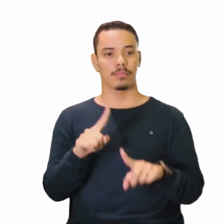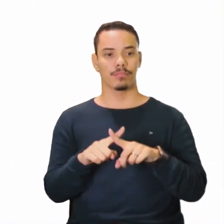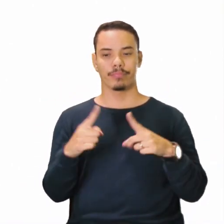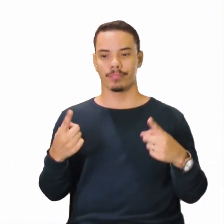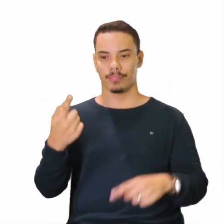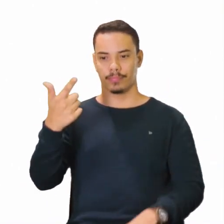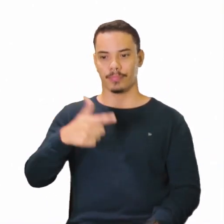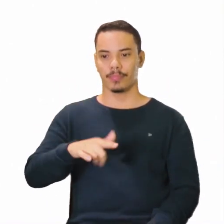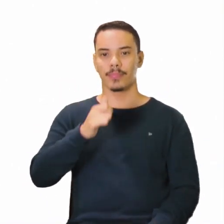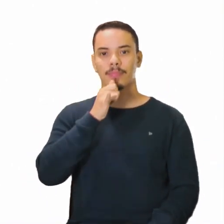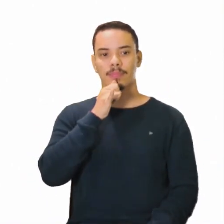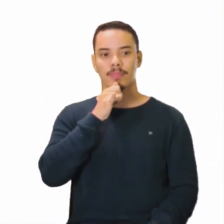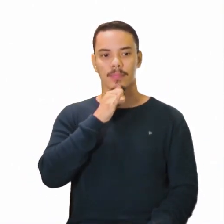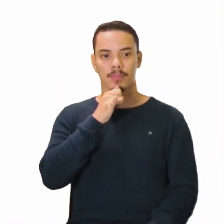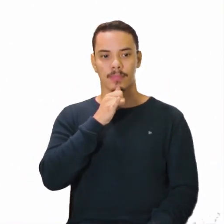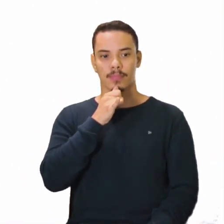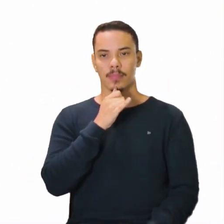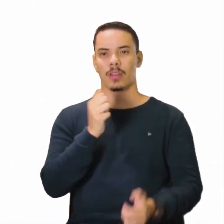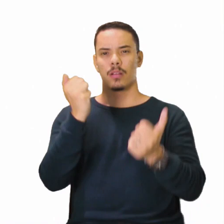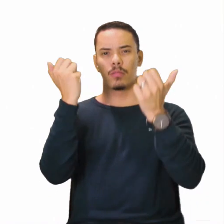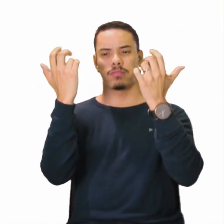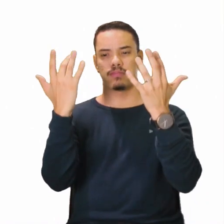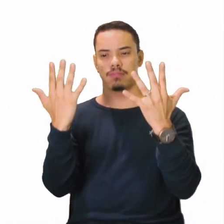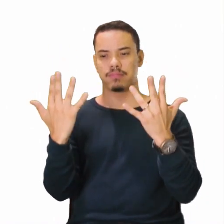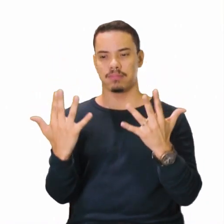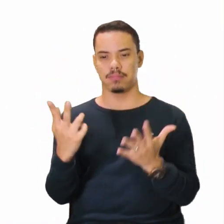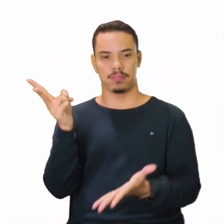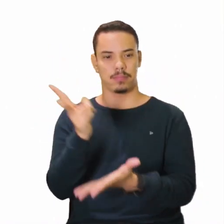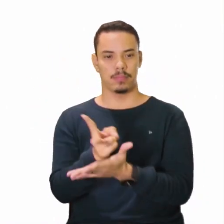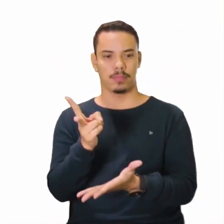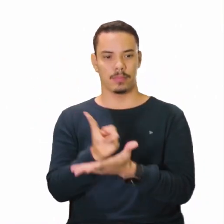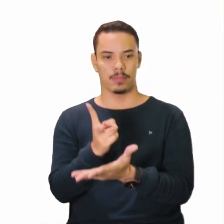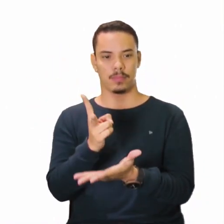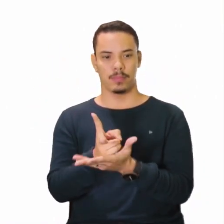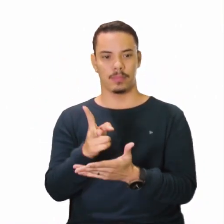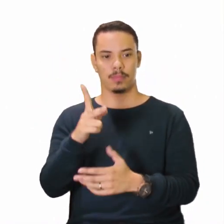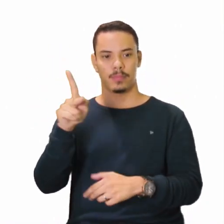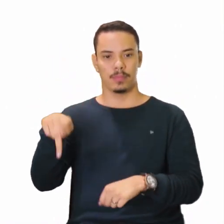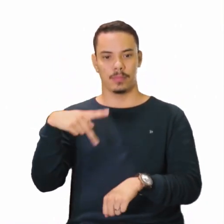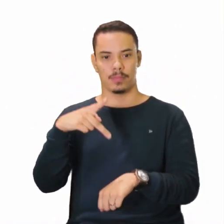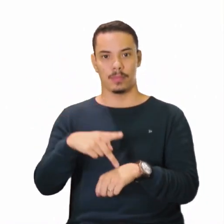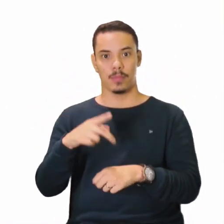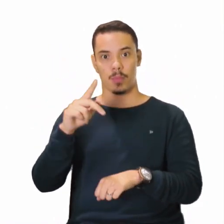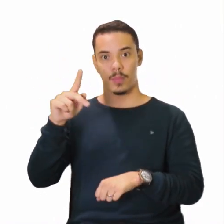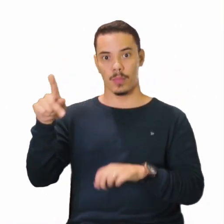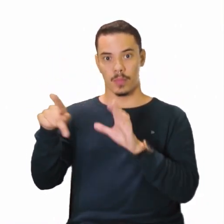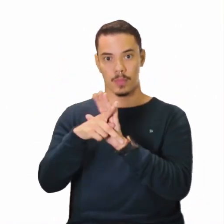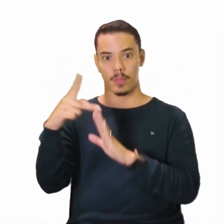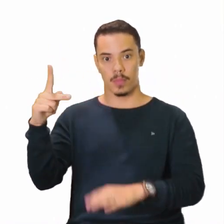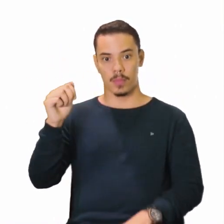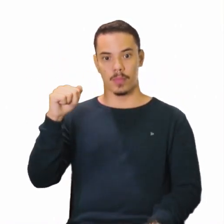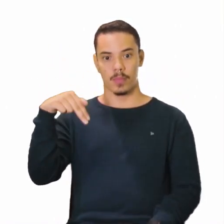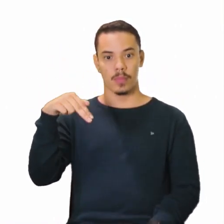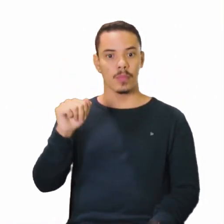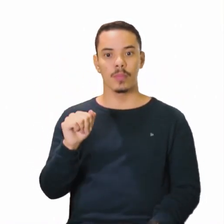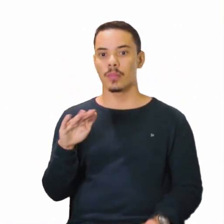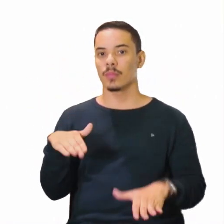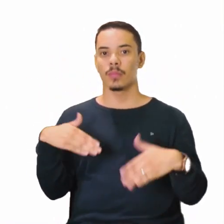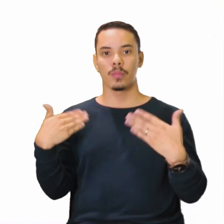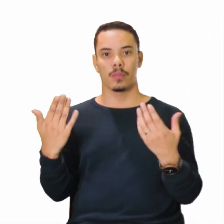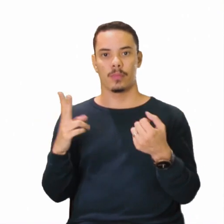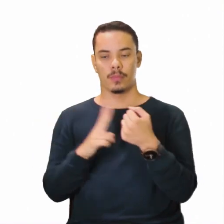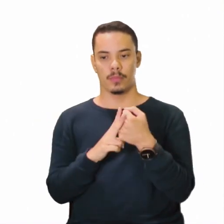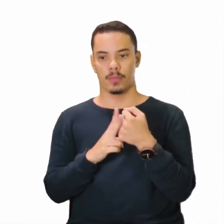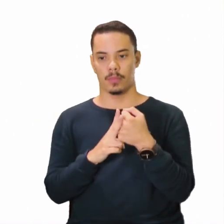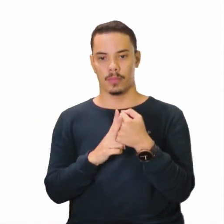um exemplo. Neva todo inverno no país de Ana. Qual é o nosso